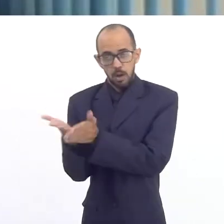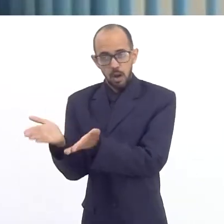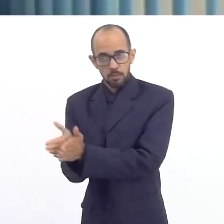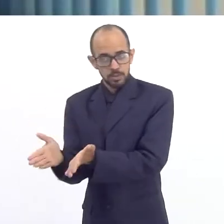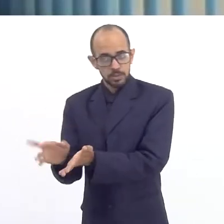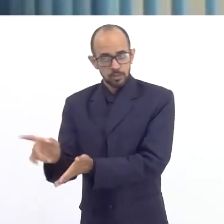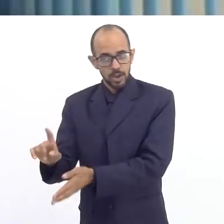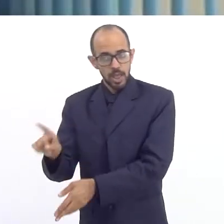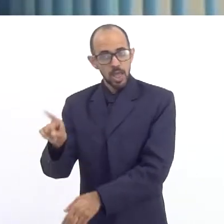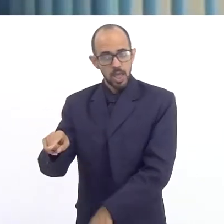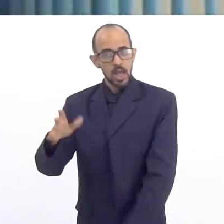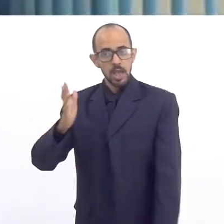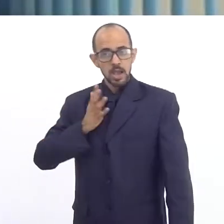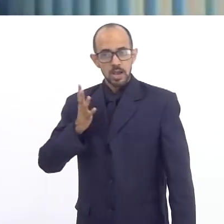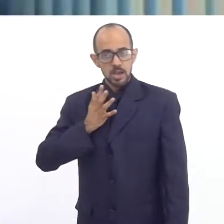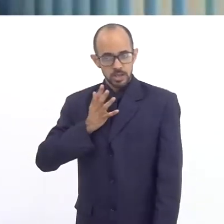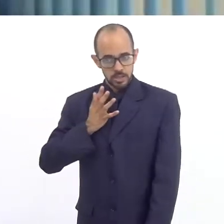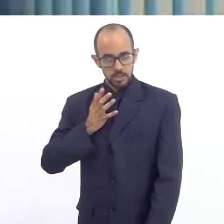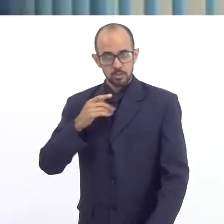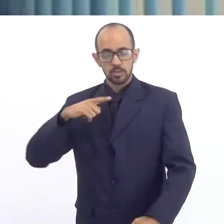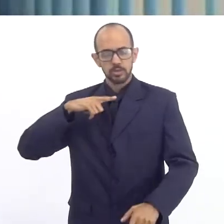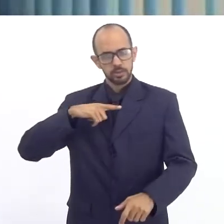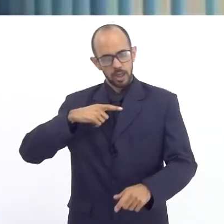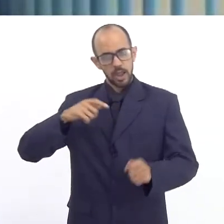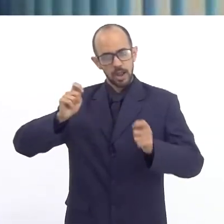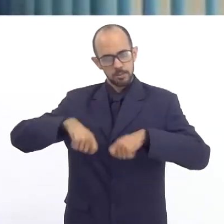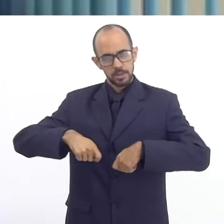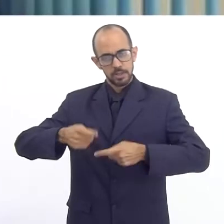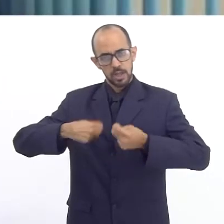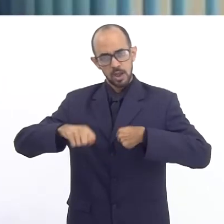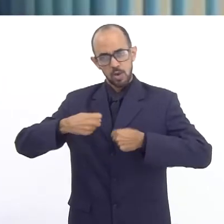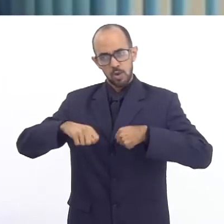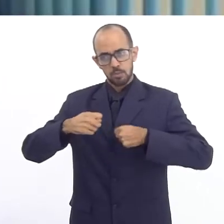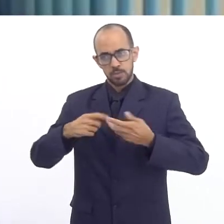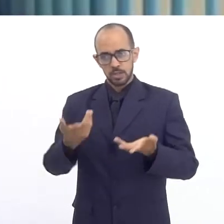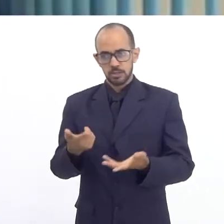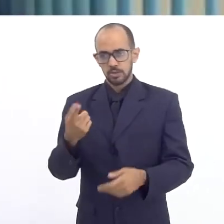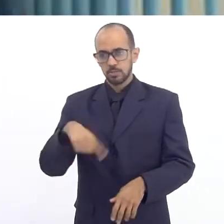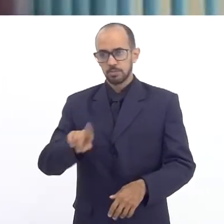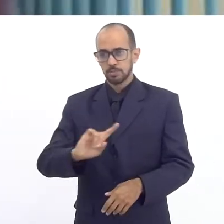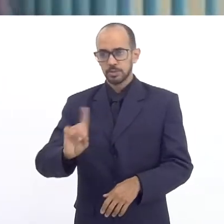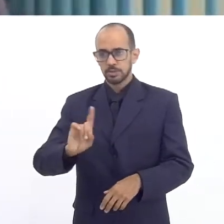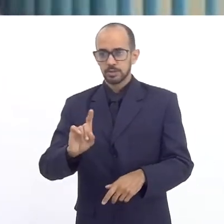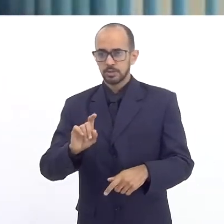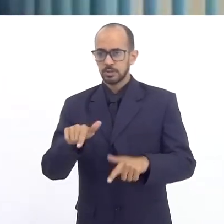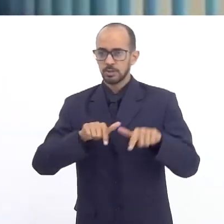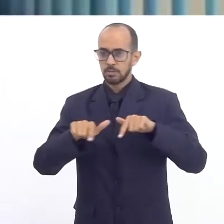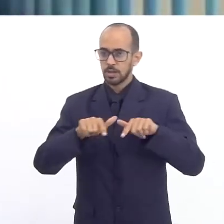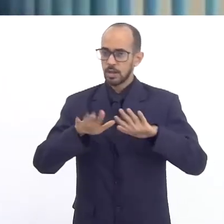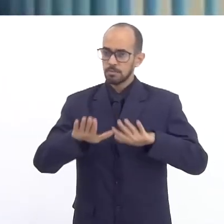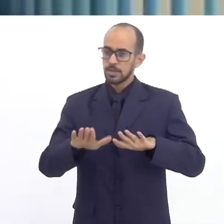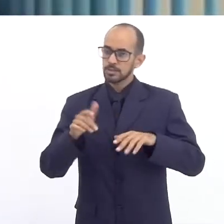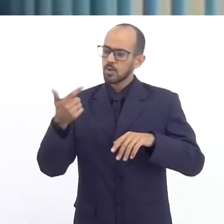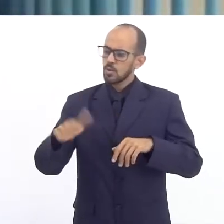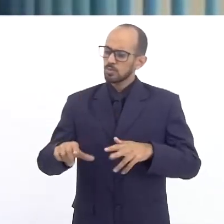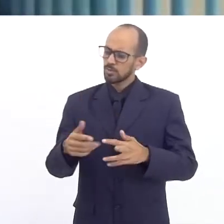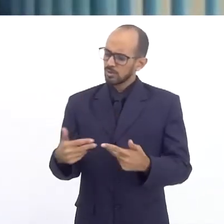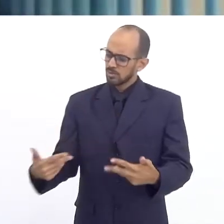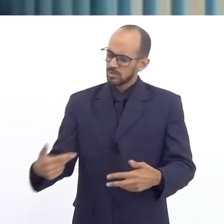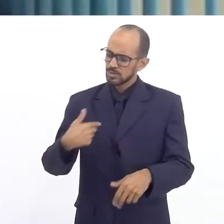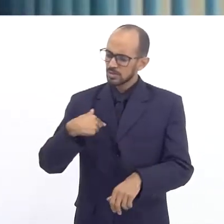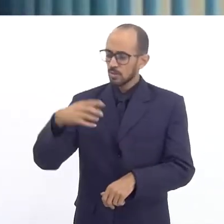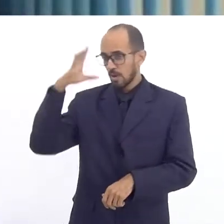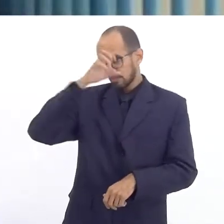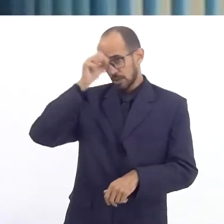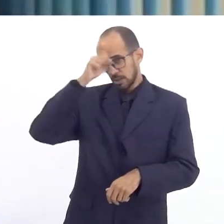classe A e B. Então, porque tem um poder econômico, porque, não, digamos assim, não precisa. Mas isso é uma